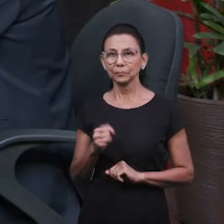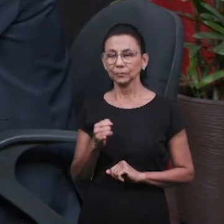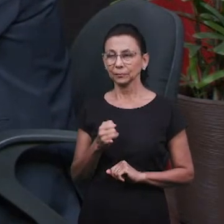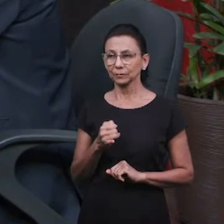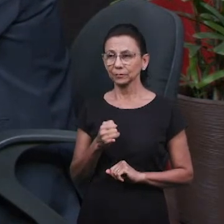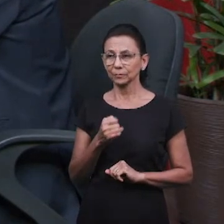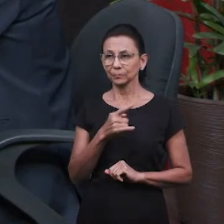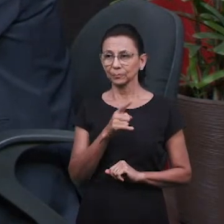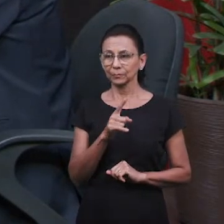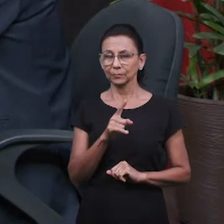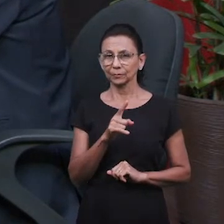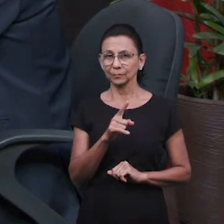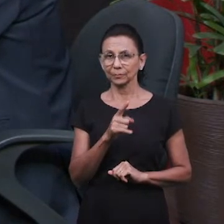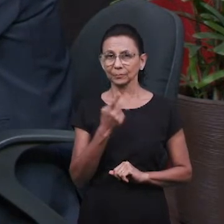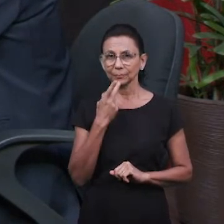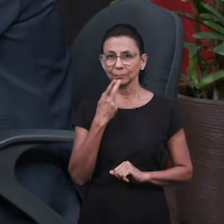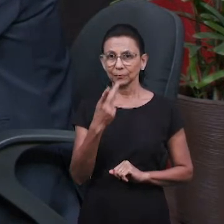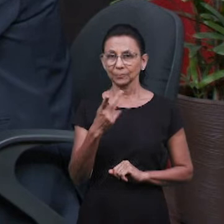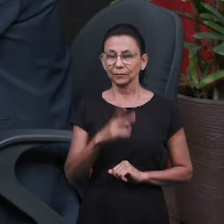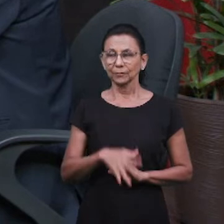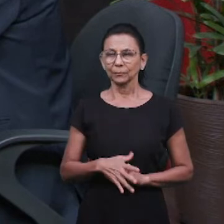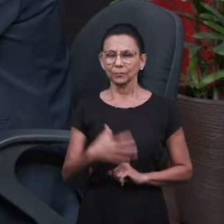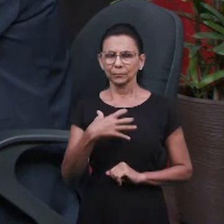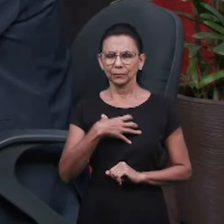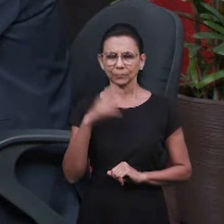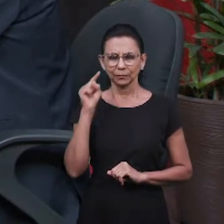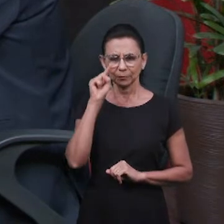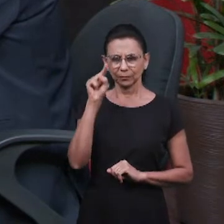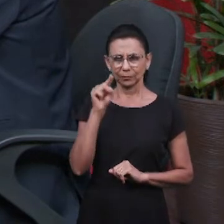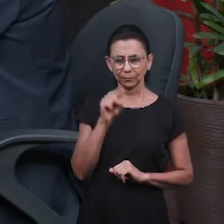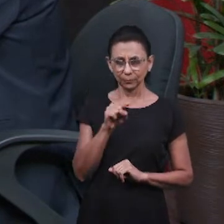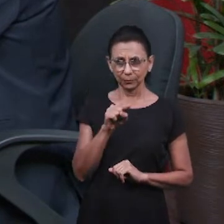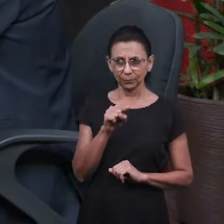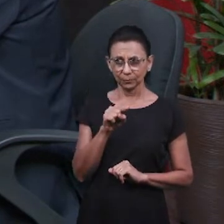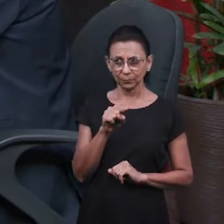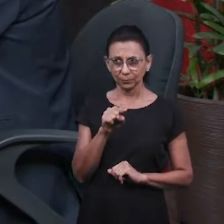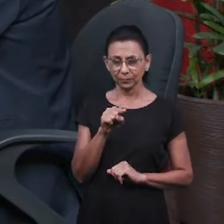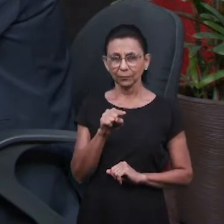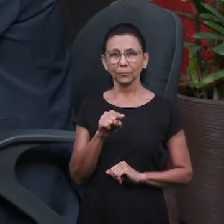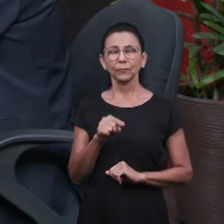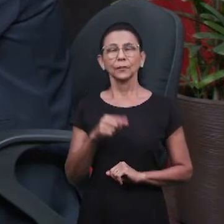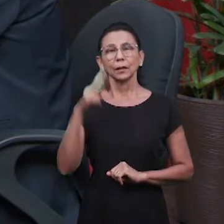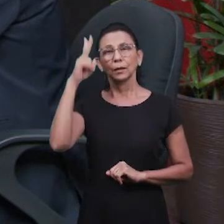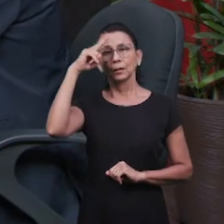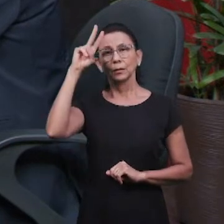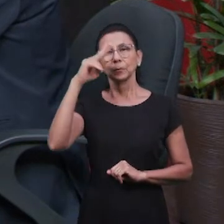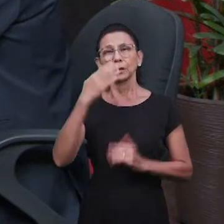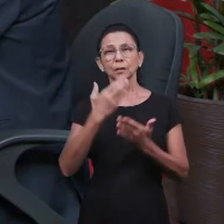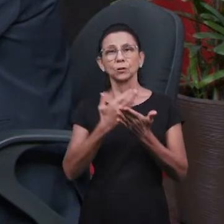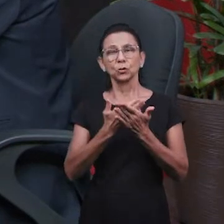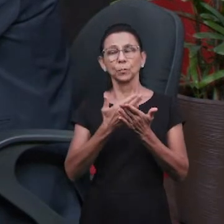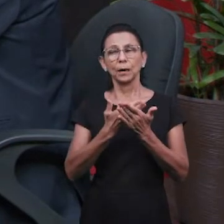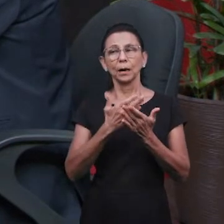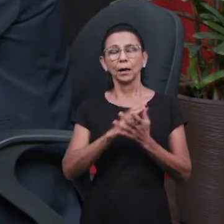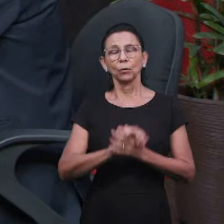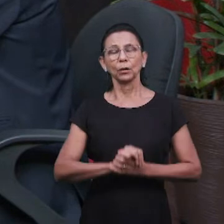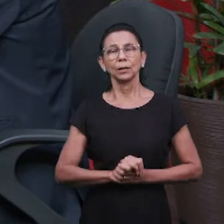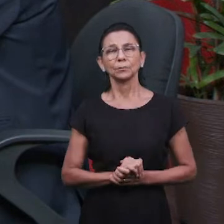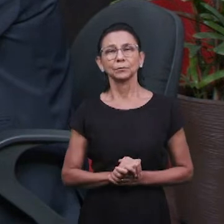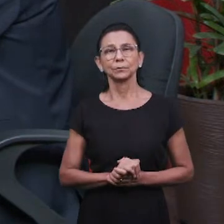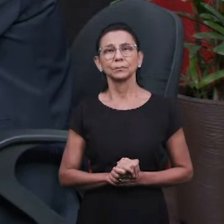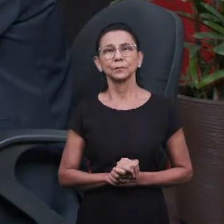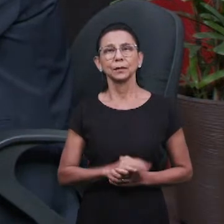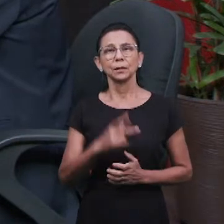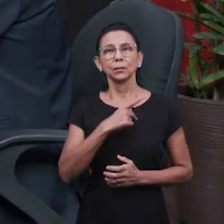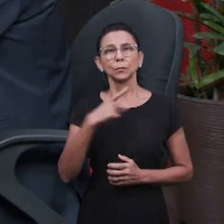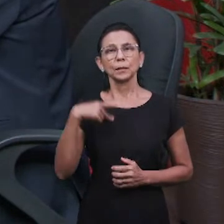sinais e sintomas, isso é daquela aula que o pastor Amadeu dá sobre enfermidade no corpo, né? Sinais e sintomas. Sinais é aquilo